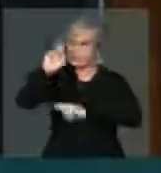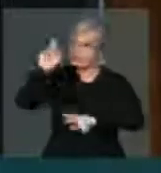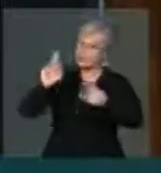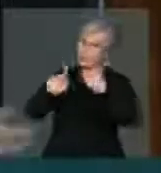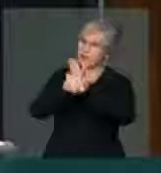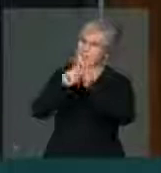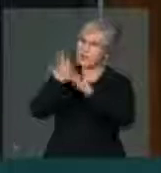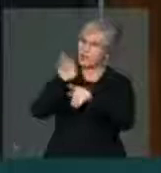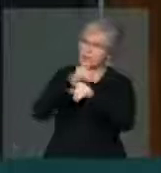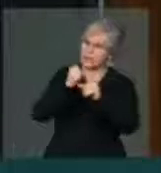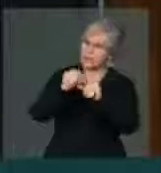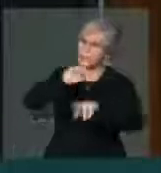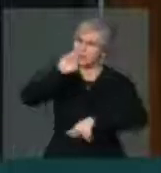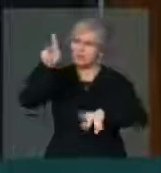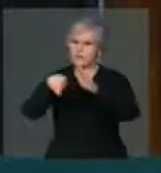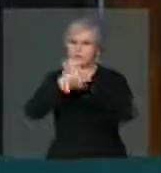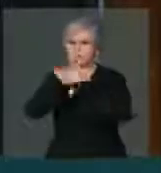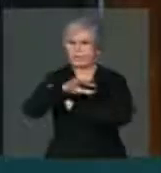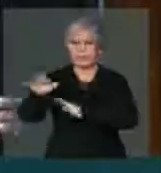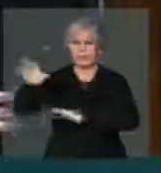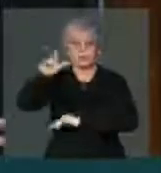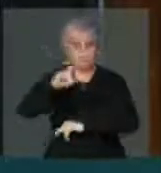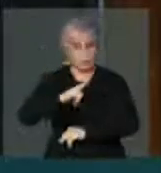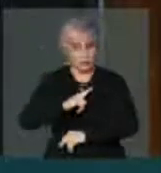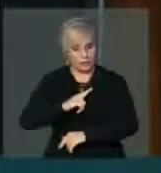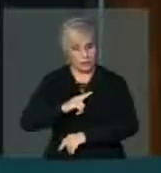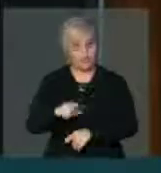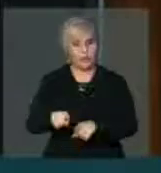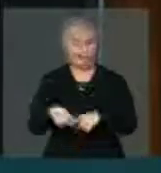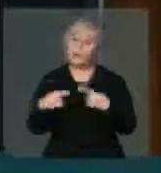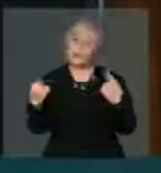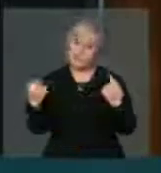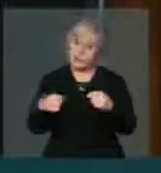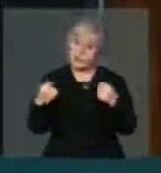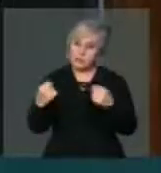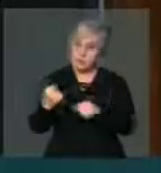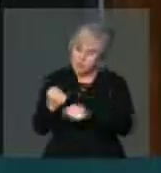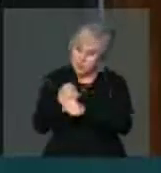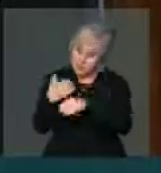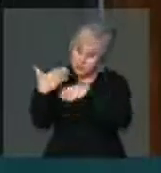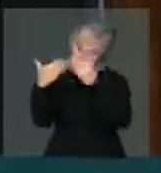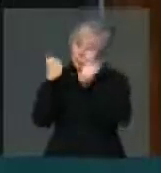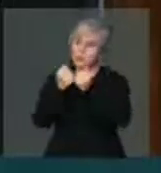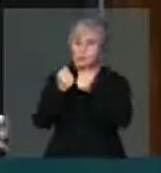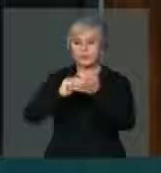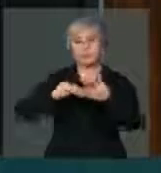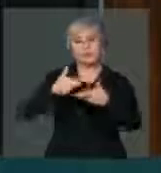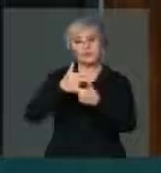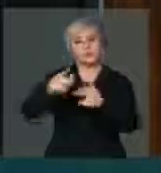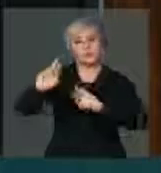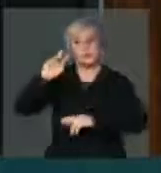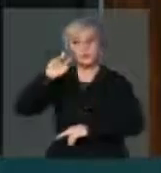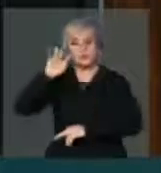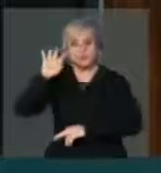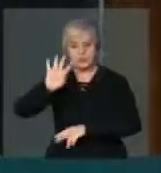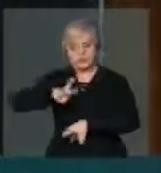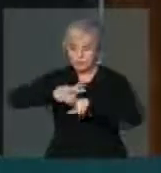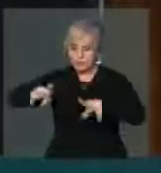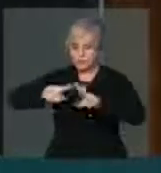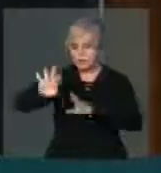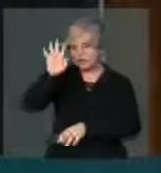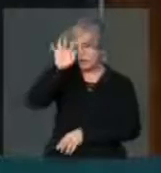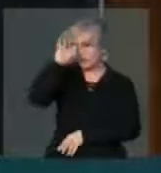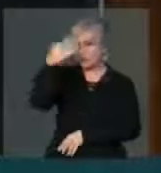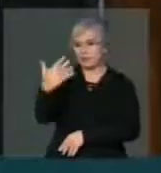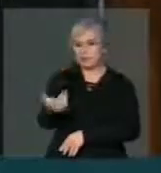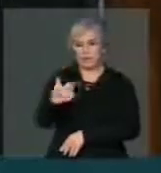regional que nós convivemos, mas que precisa exatamente construir essas alternativas. Eu, cearense que sou, com muito